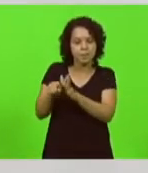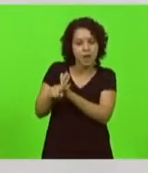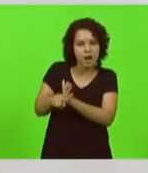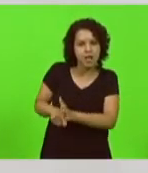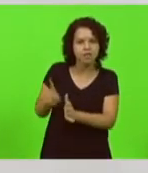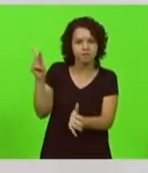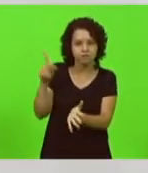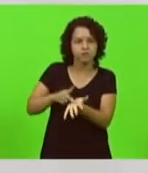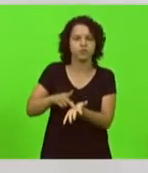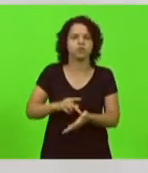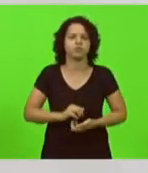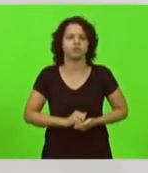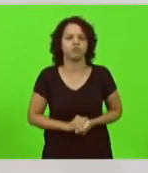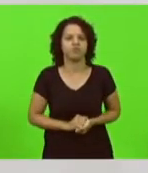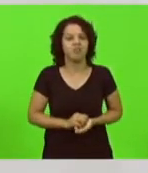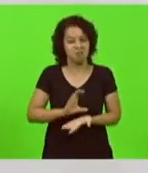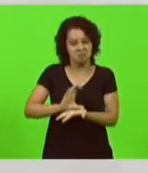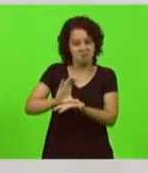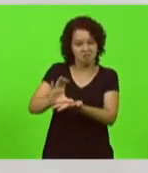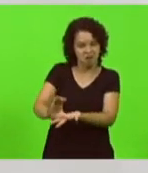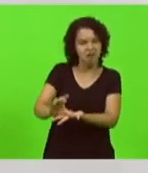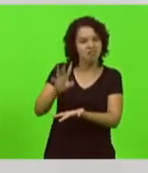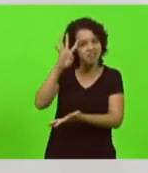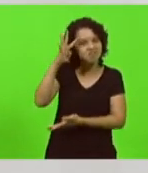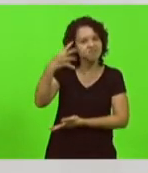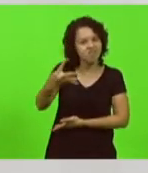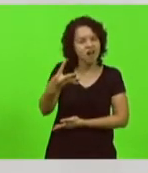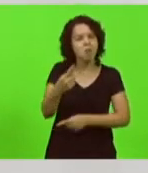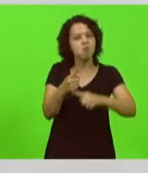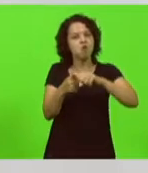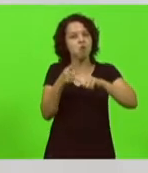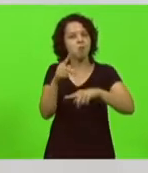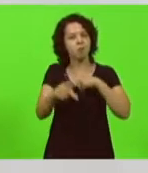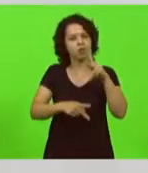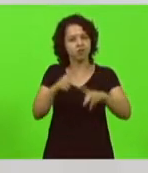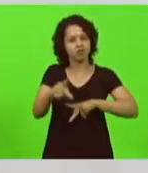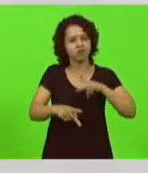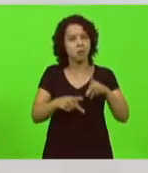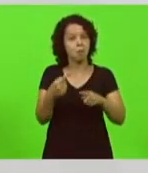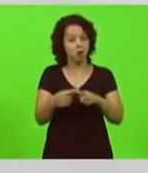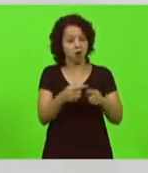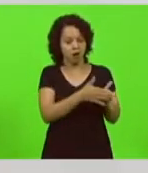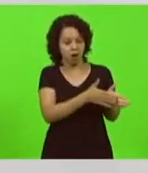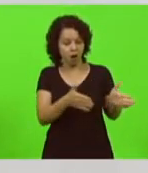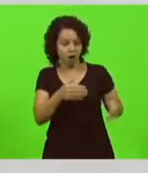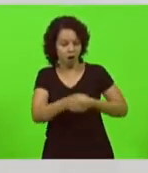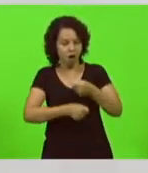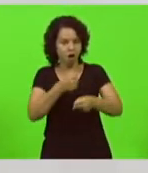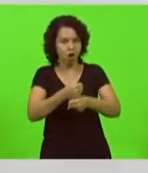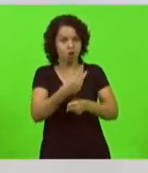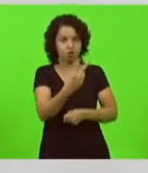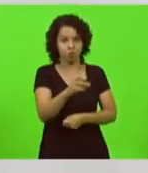Investimentos que se traduzem em resultados efetivos para a população, pois encerramos o ano de 2021 com os menores índices